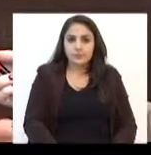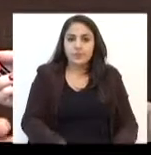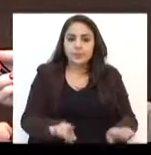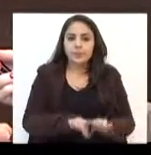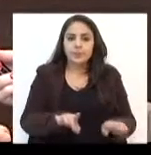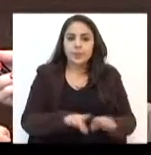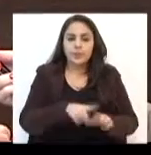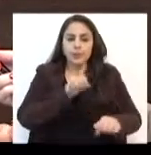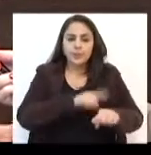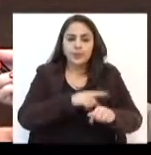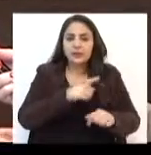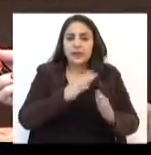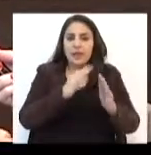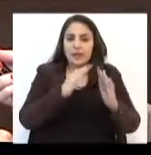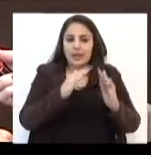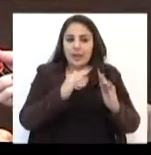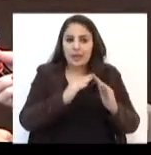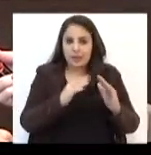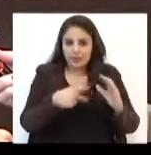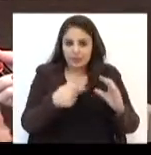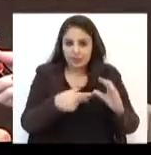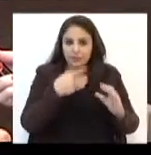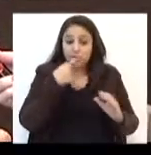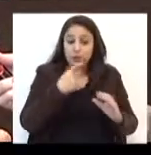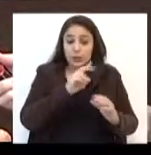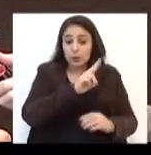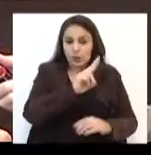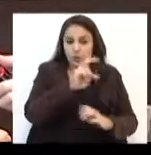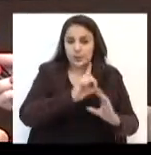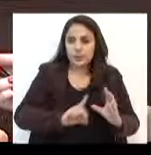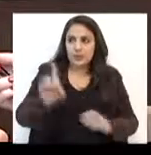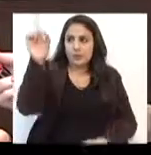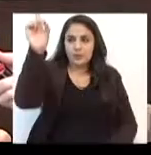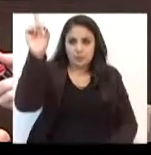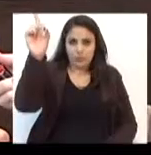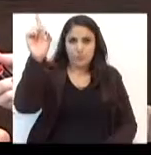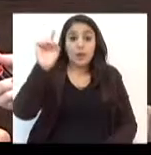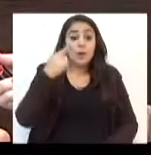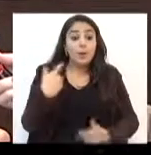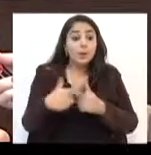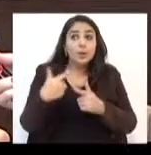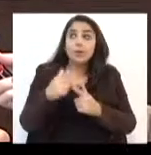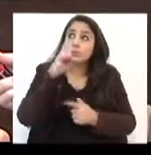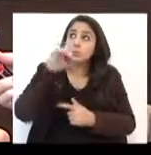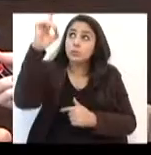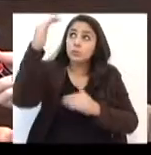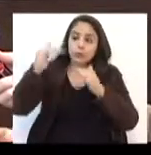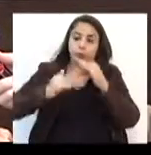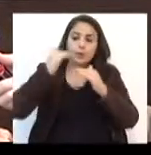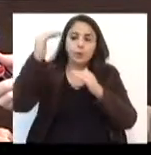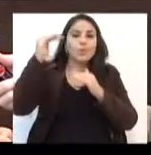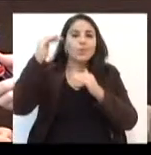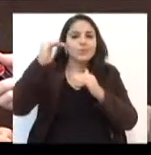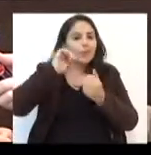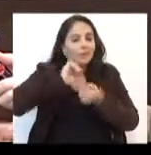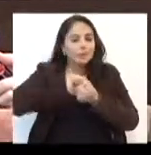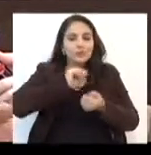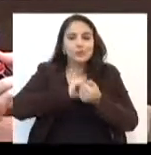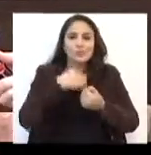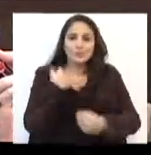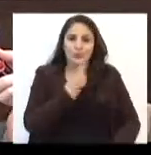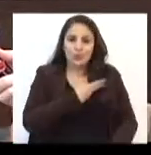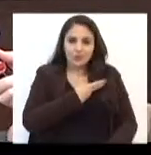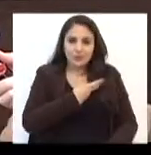quando a casa diz em nome de Deus, é porque há um ser superior que está sendo invocado. E esse ser superior ele não